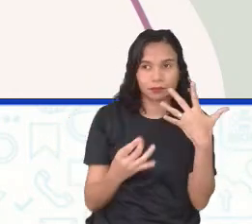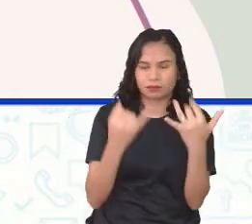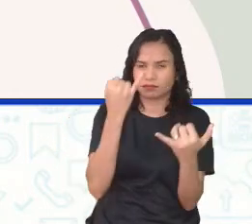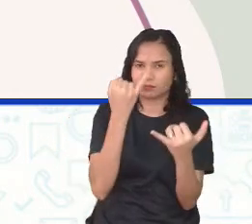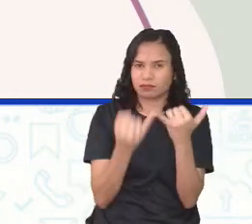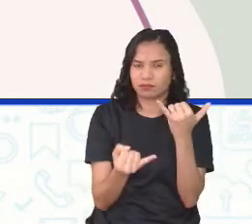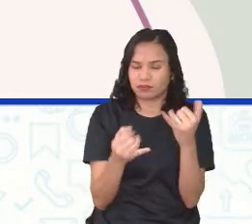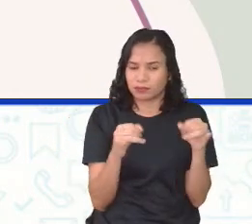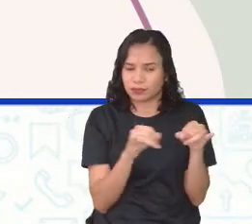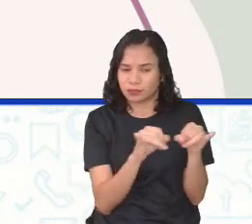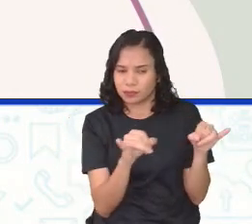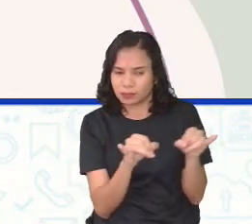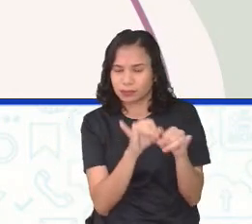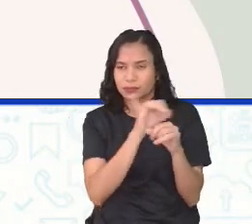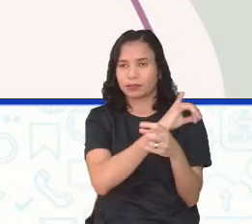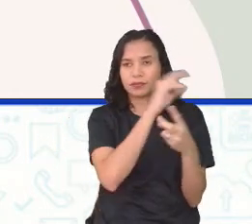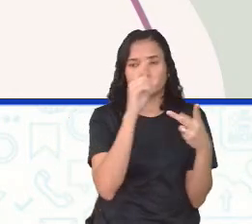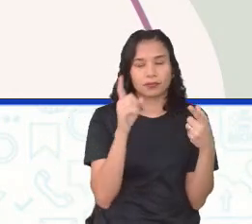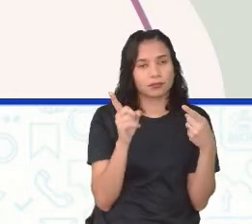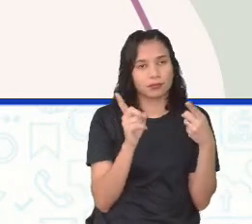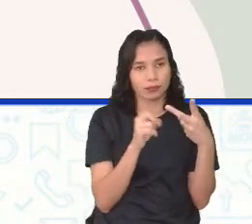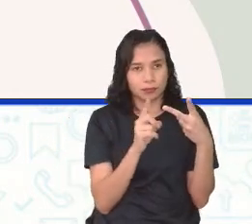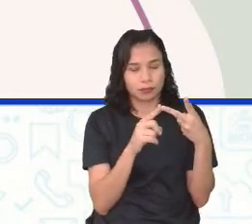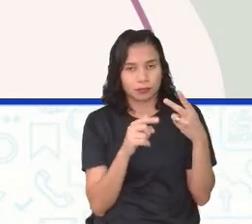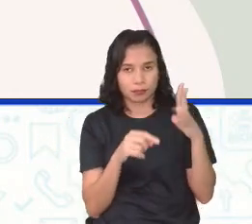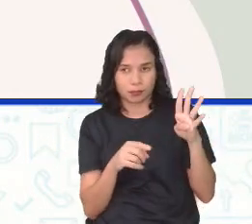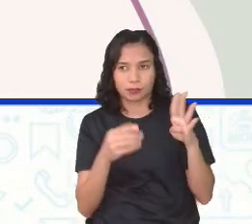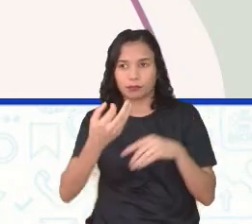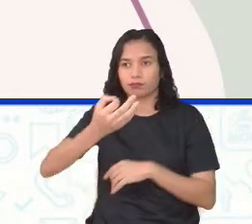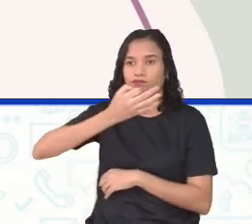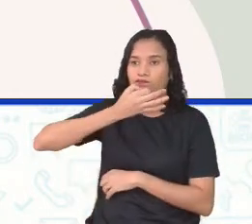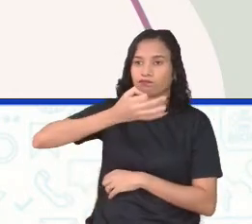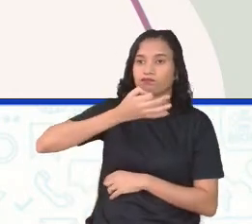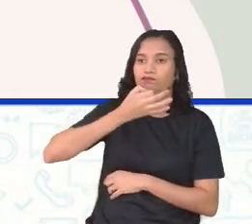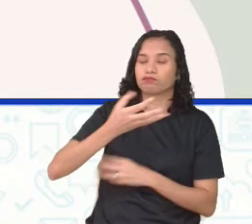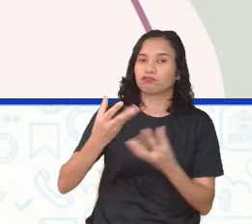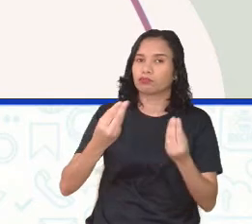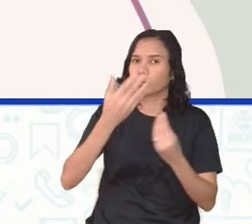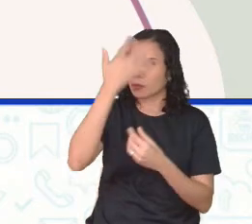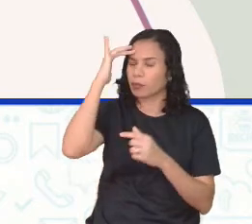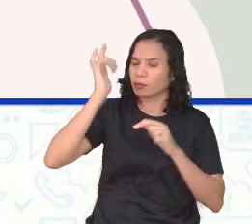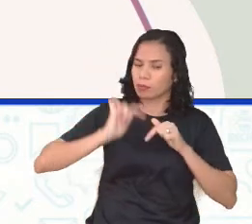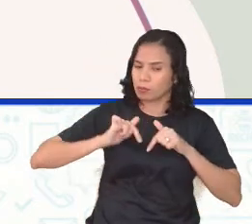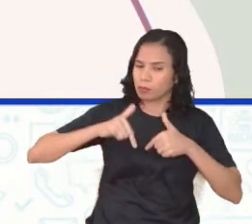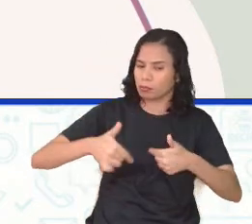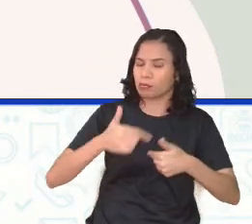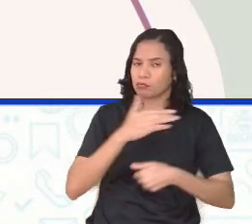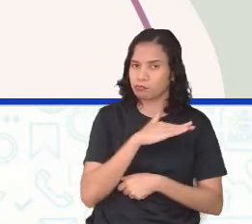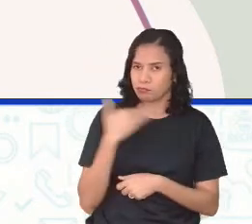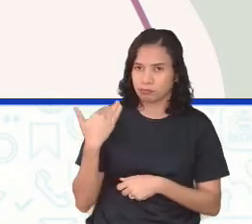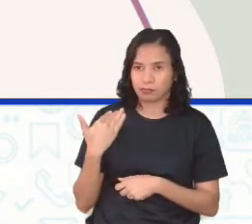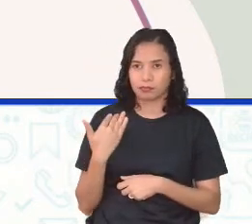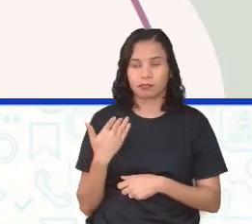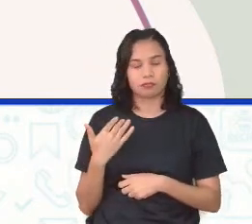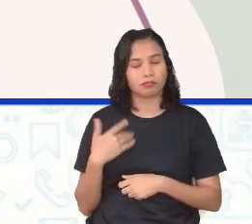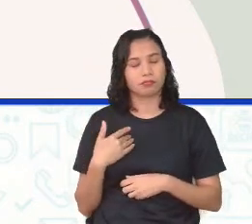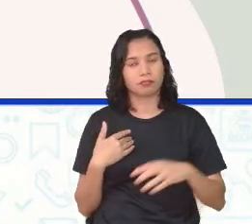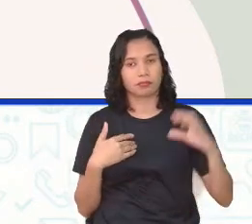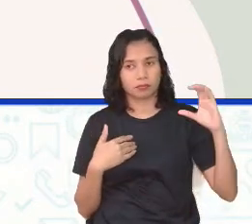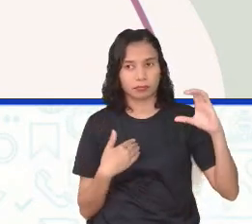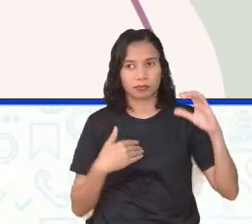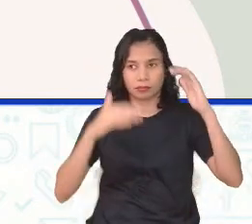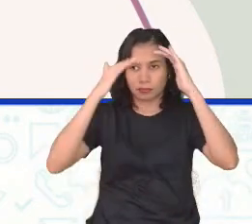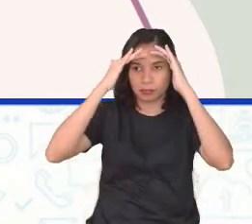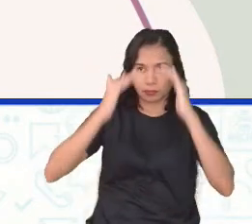parecem insignificantes. Letra B, a opinião. Muita gente lutou e morreu. Respeitar o